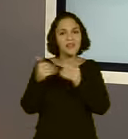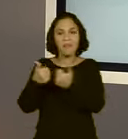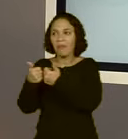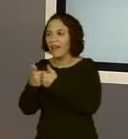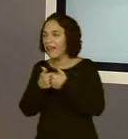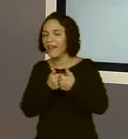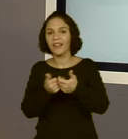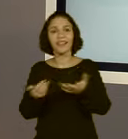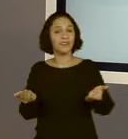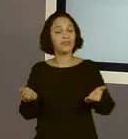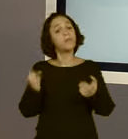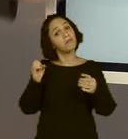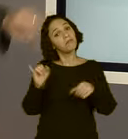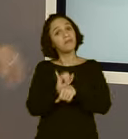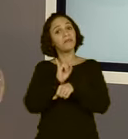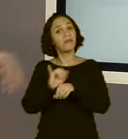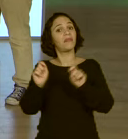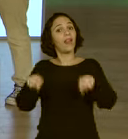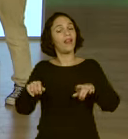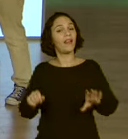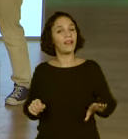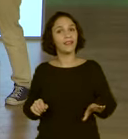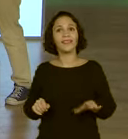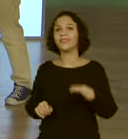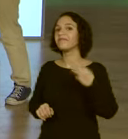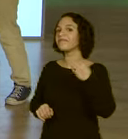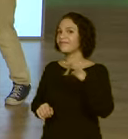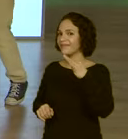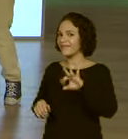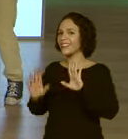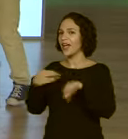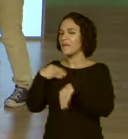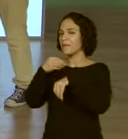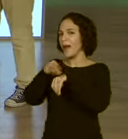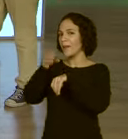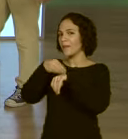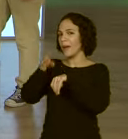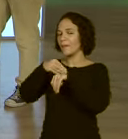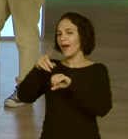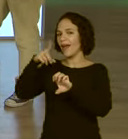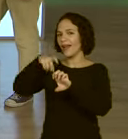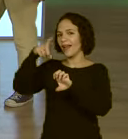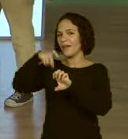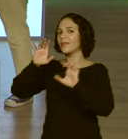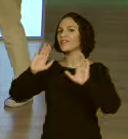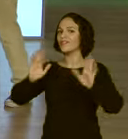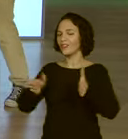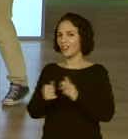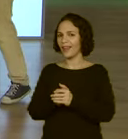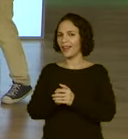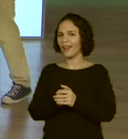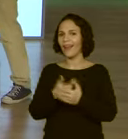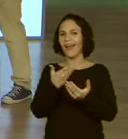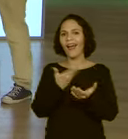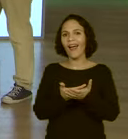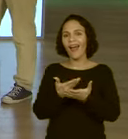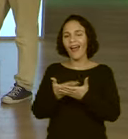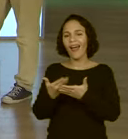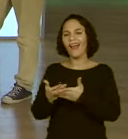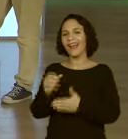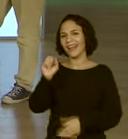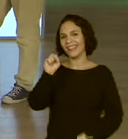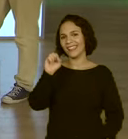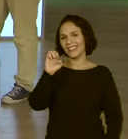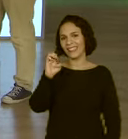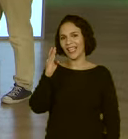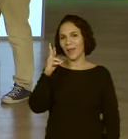enfim, pode ser um caminho. Exatamente. E a gente já falou bastante de empreendedorismo, hein? Nas aulas do Sebrae,